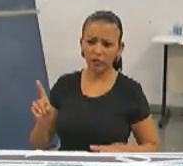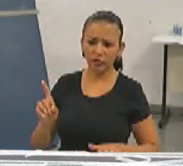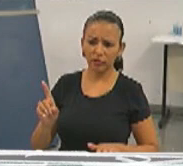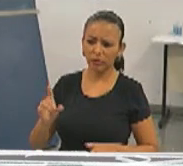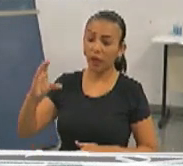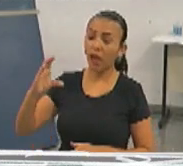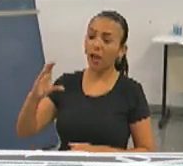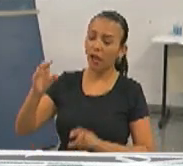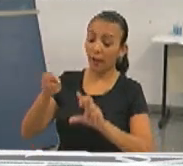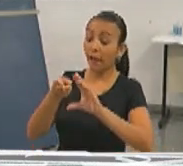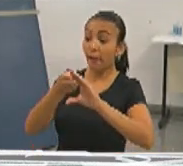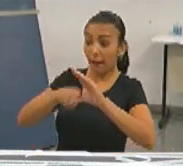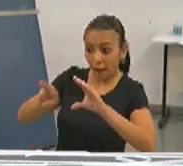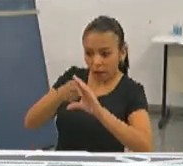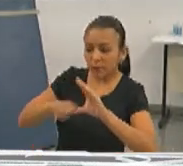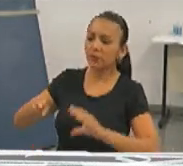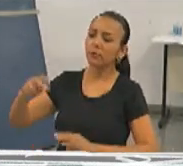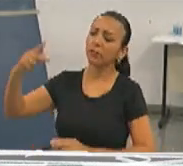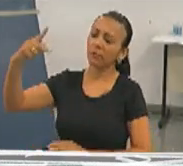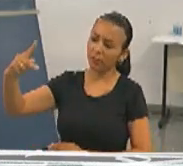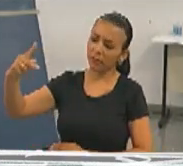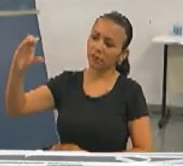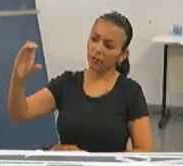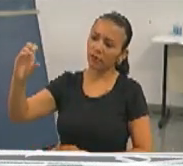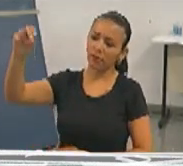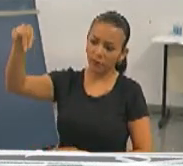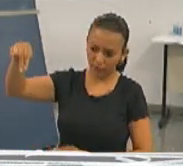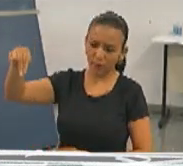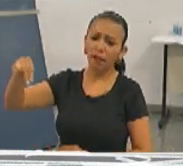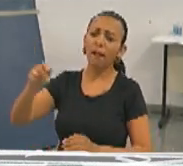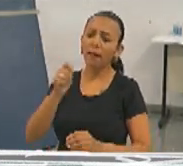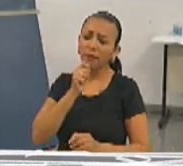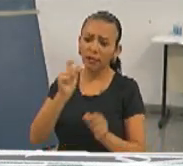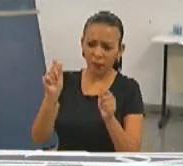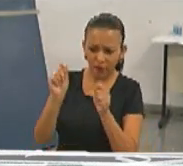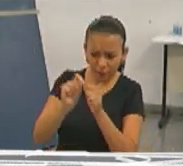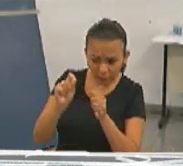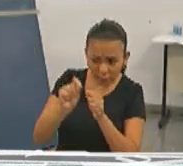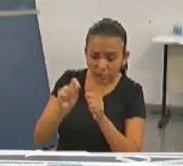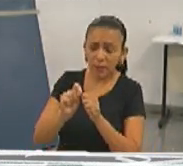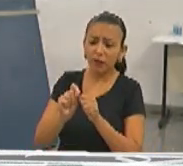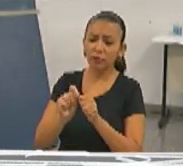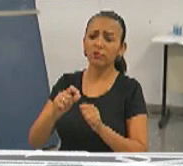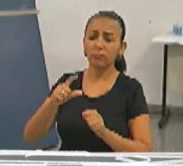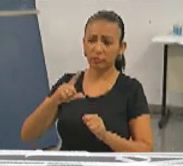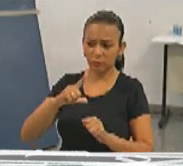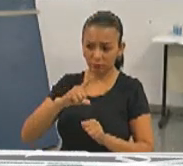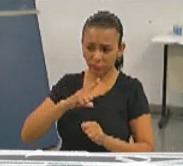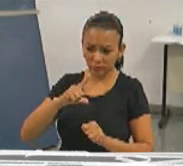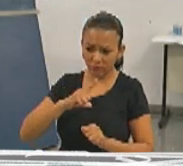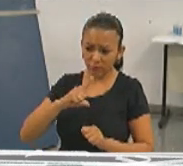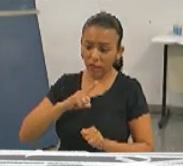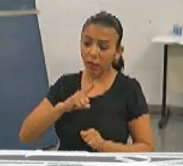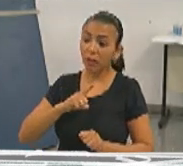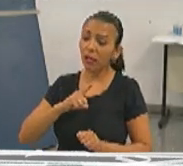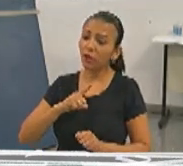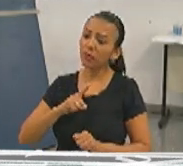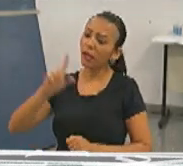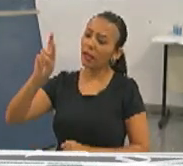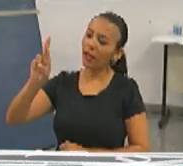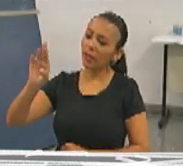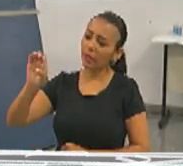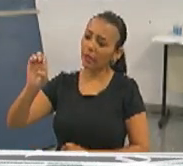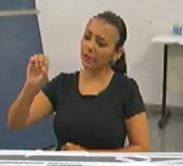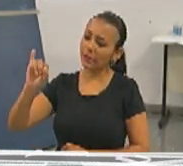CAPES, uma PCN, a professora Cândida está elaborando, de multiprofissional. Nós temos o programa de residências médicas